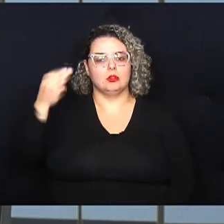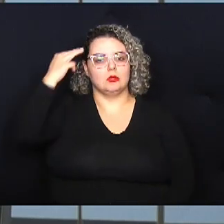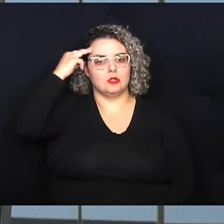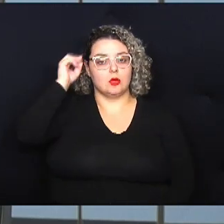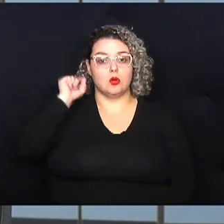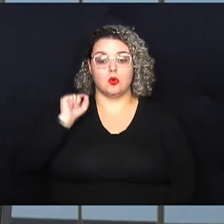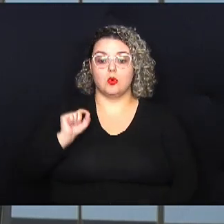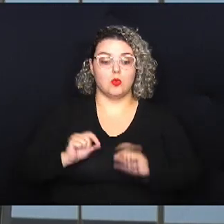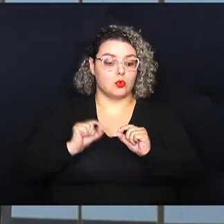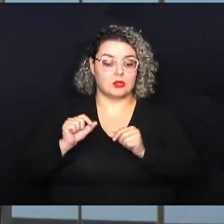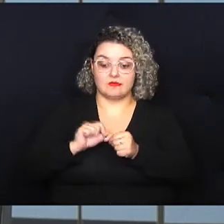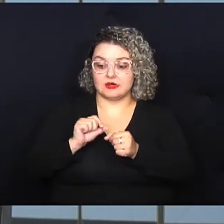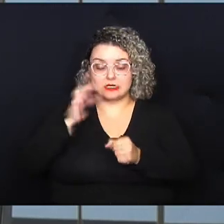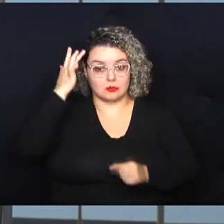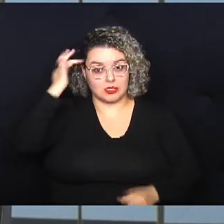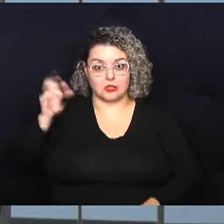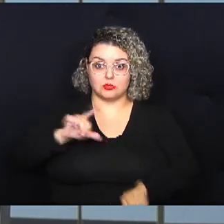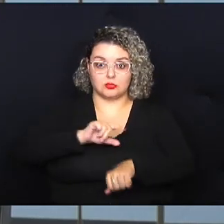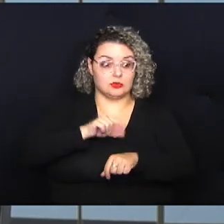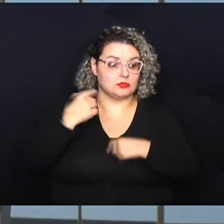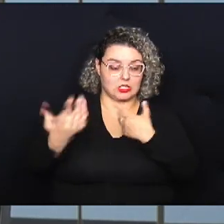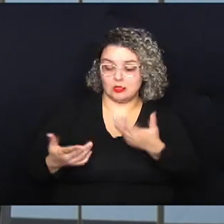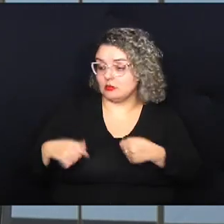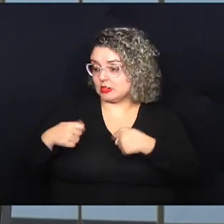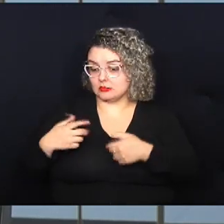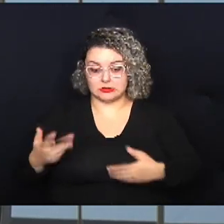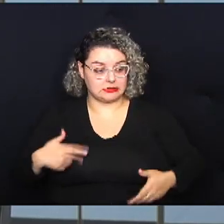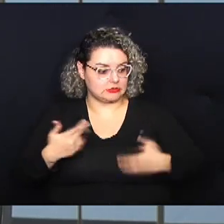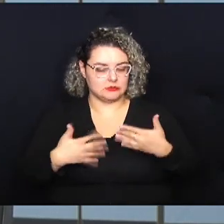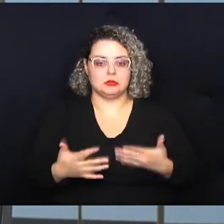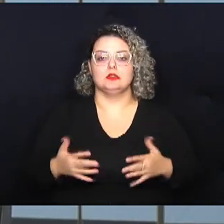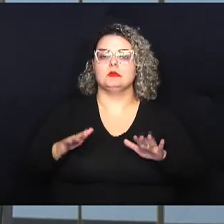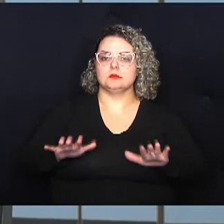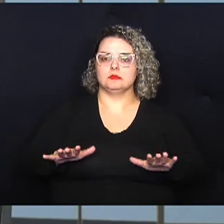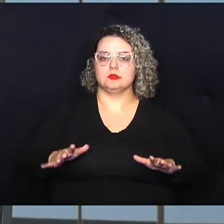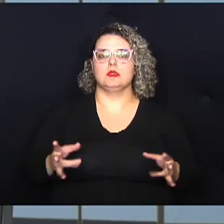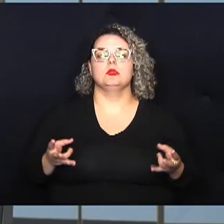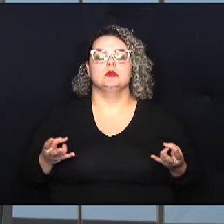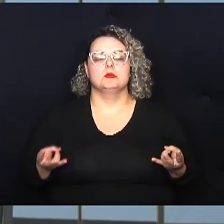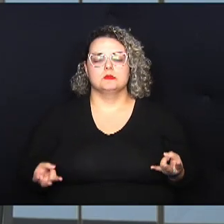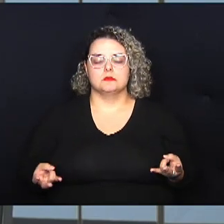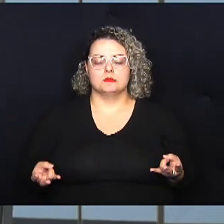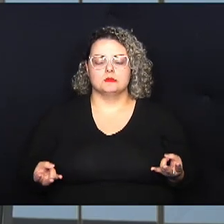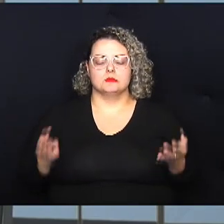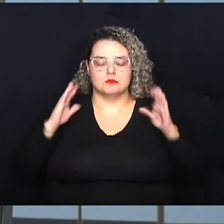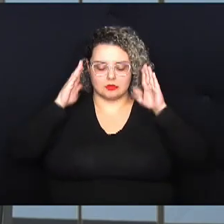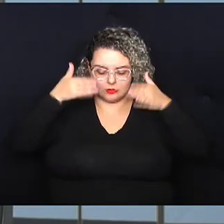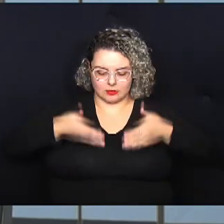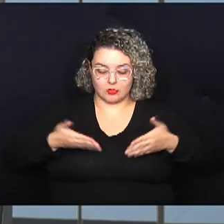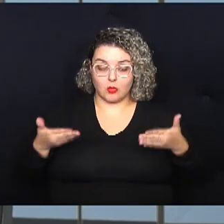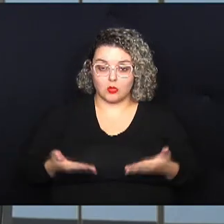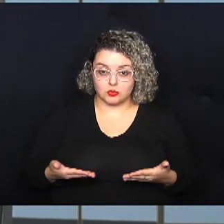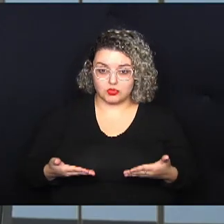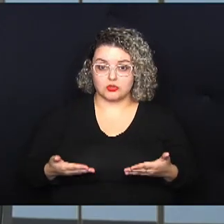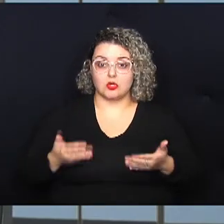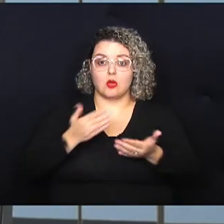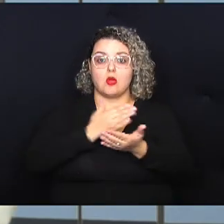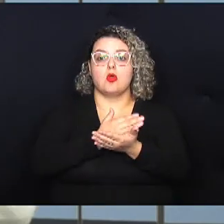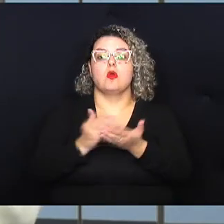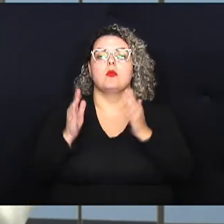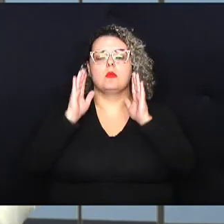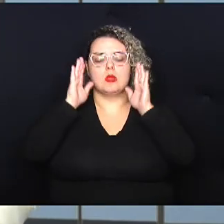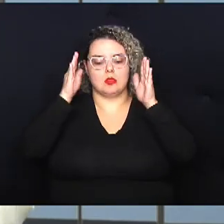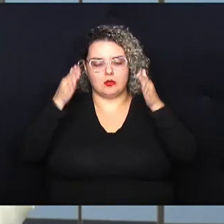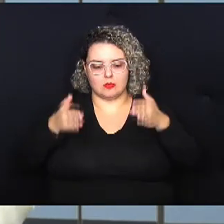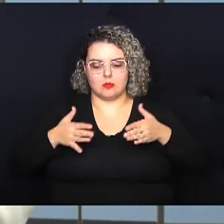fazer amanhã? Eu estou atrasada para aquilo, eu preciso correr para aquilo. Então, assim, a meditação já te coloca no foco. Então, você já começa o dia mais focado,